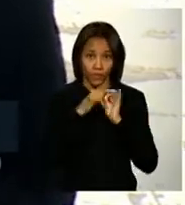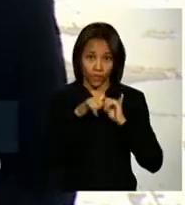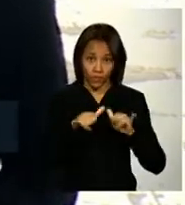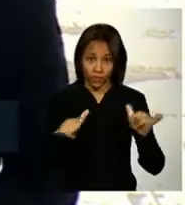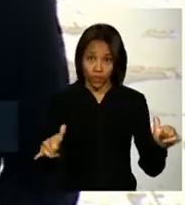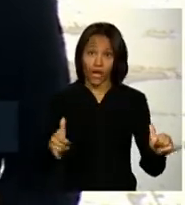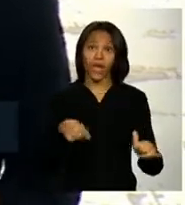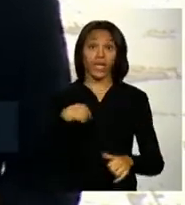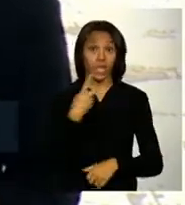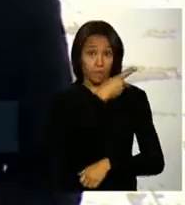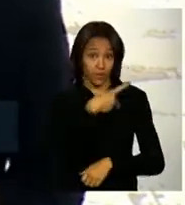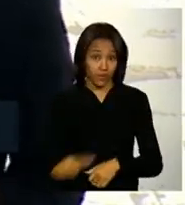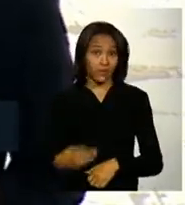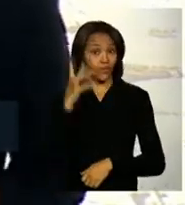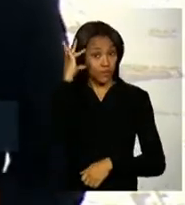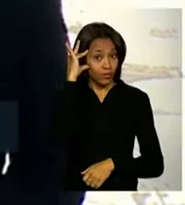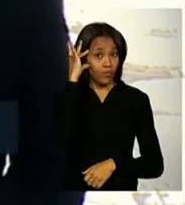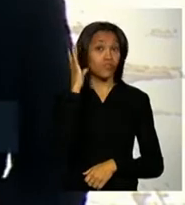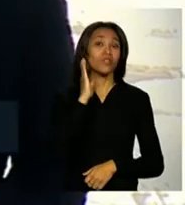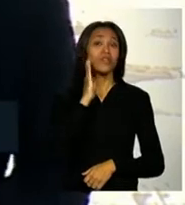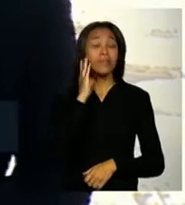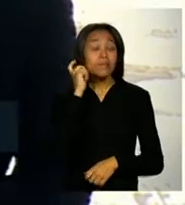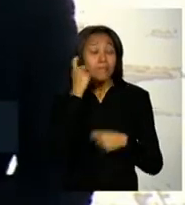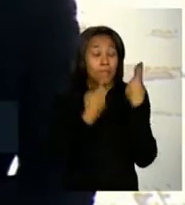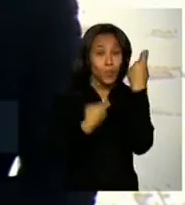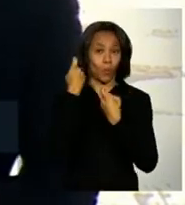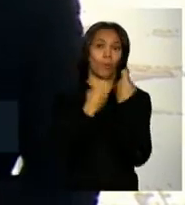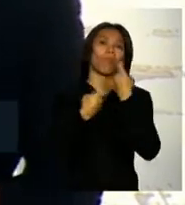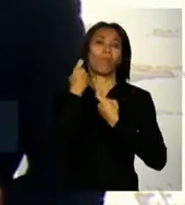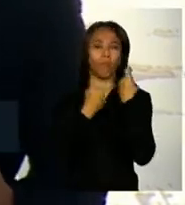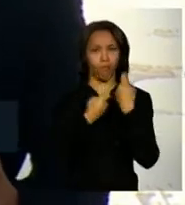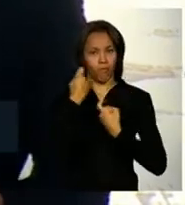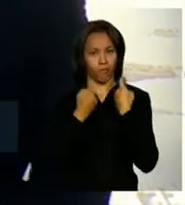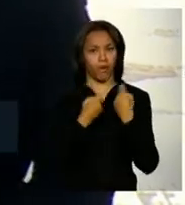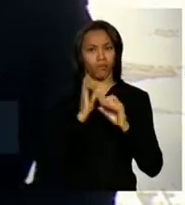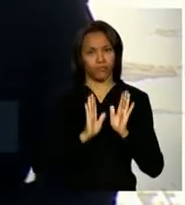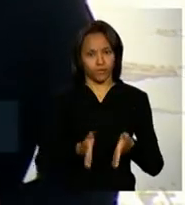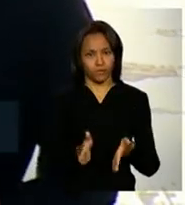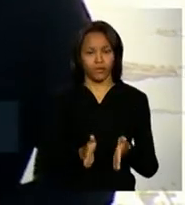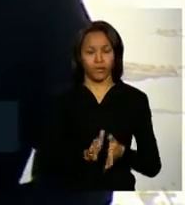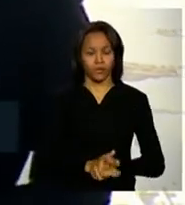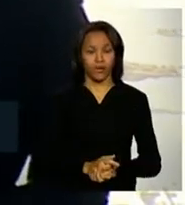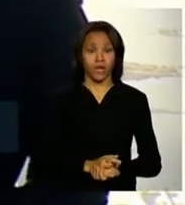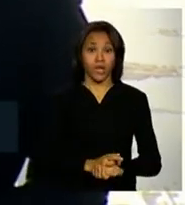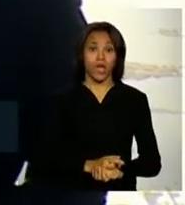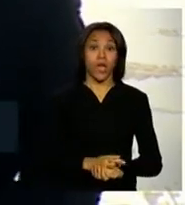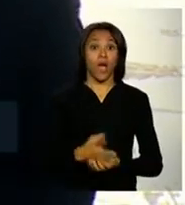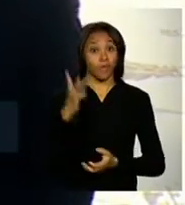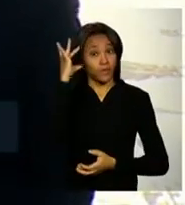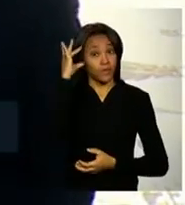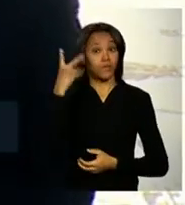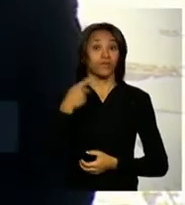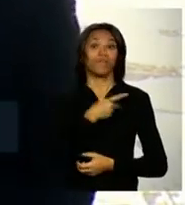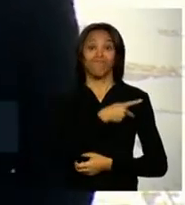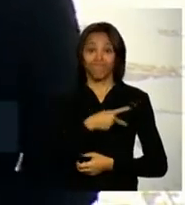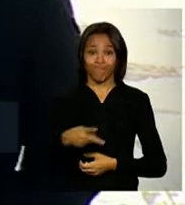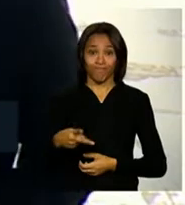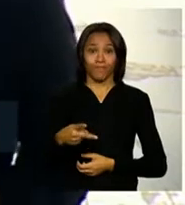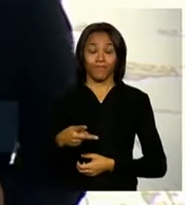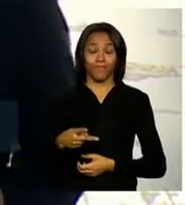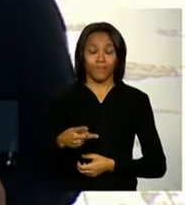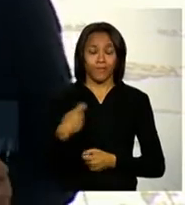vocês que a nossa presidenta Dilma preocupadíssimo Agricultura Familiar Nossa apresenta Dilma